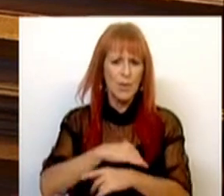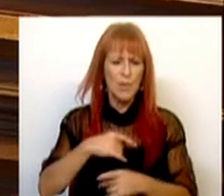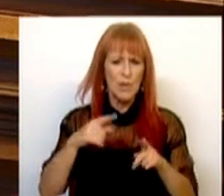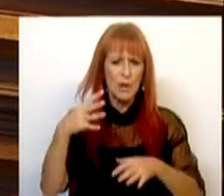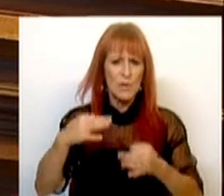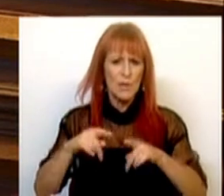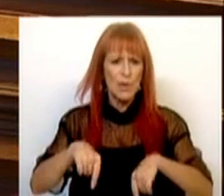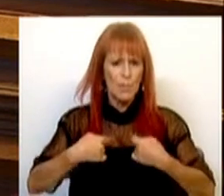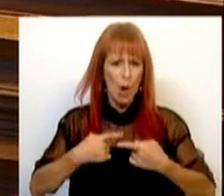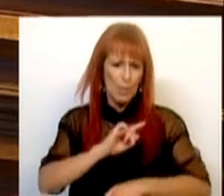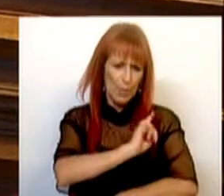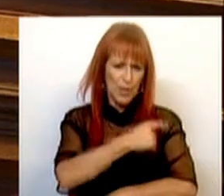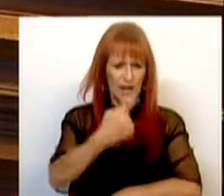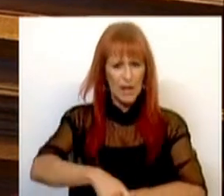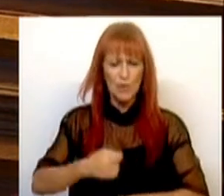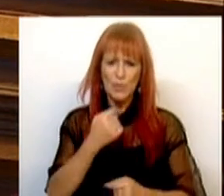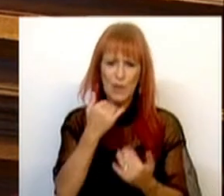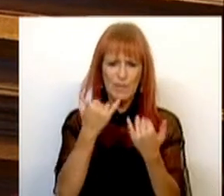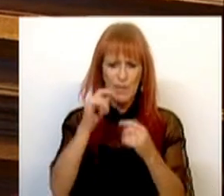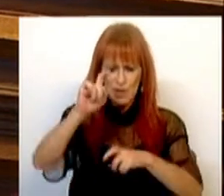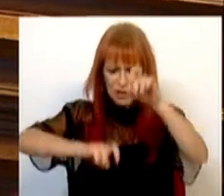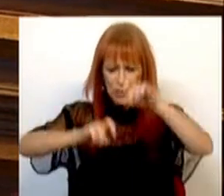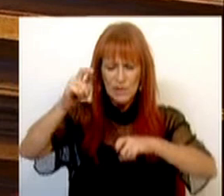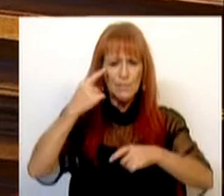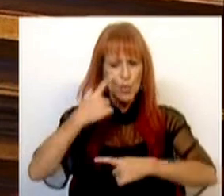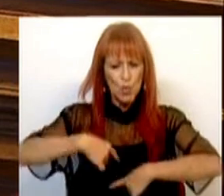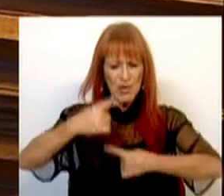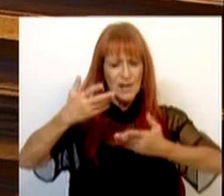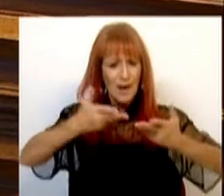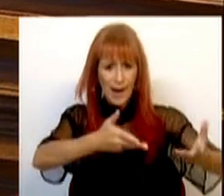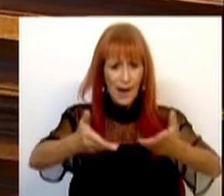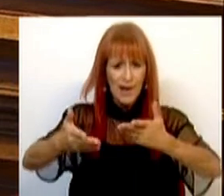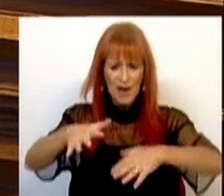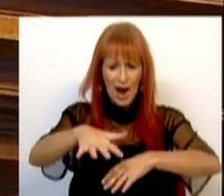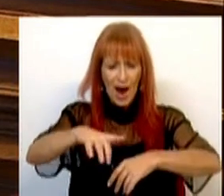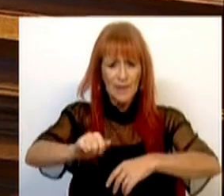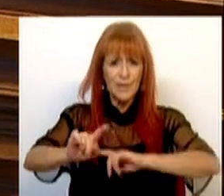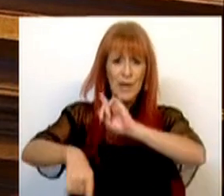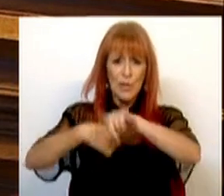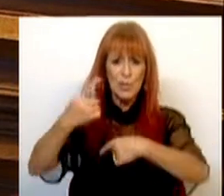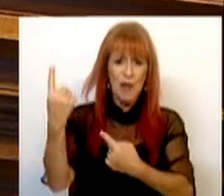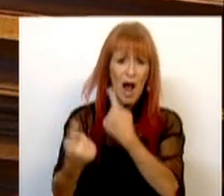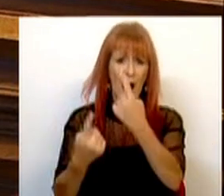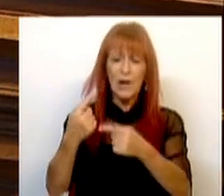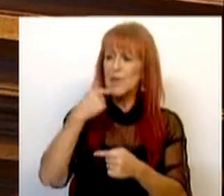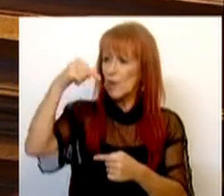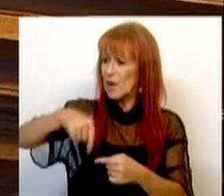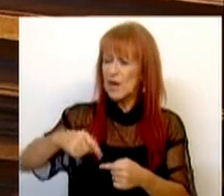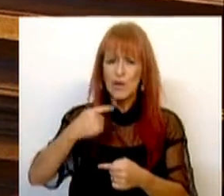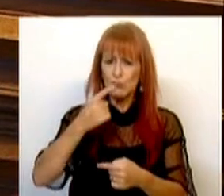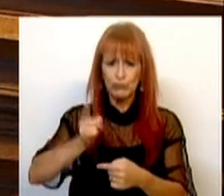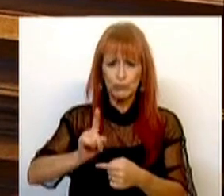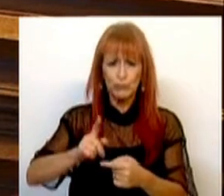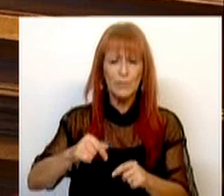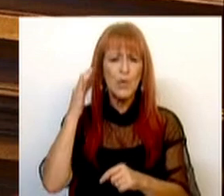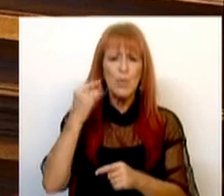de iniciativa próprio, poderia também a informação estatística refletir esta dimensão. E depois, algo que também não foi aqui dito nem referido,